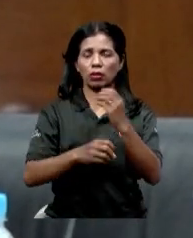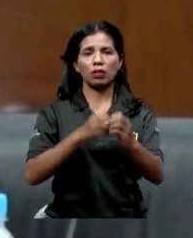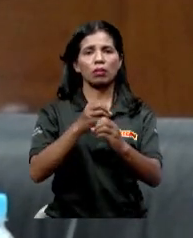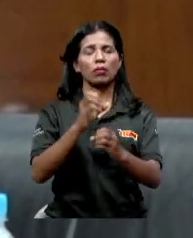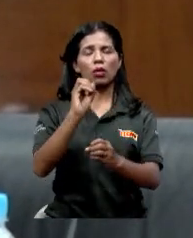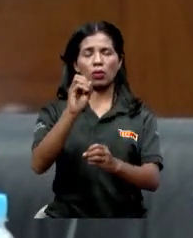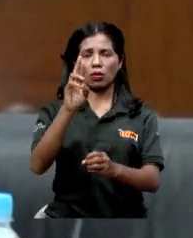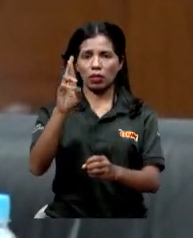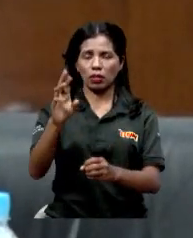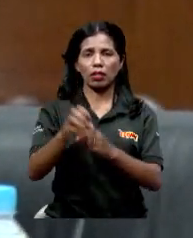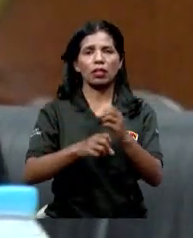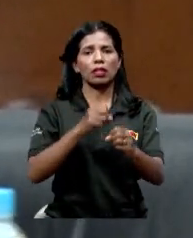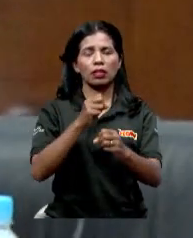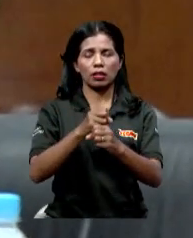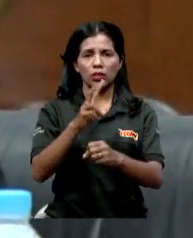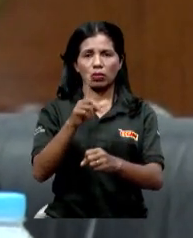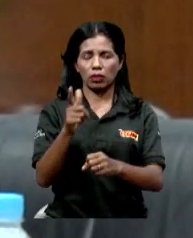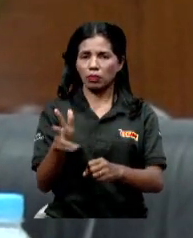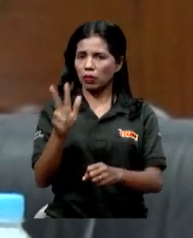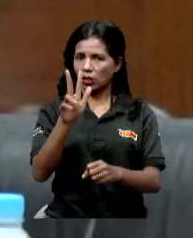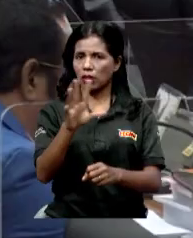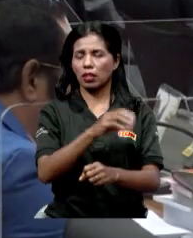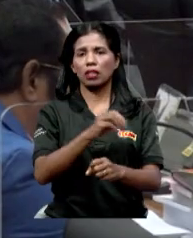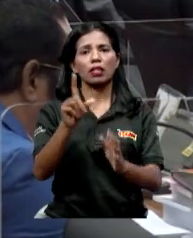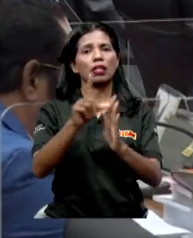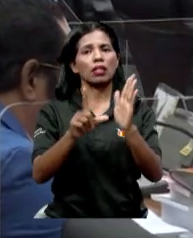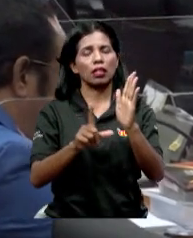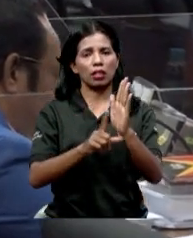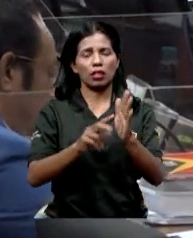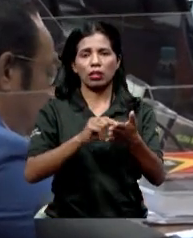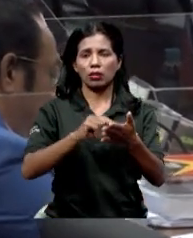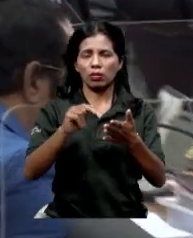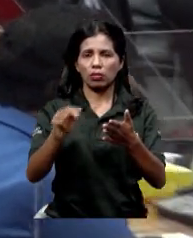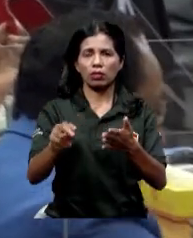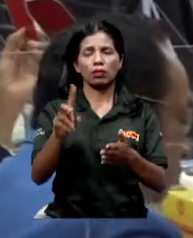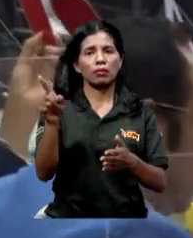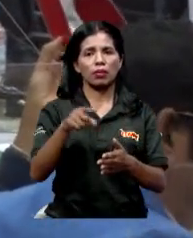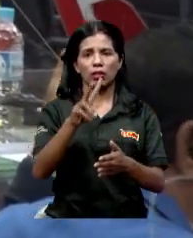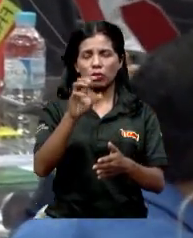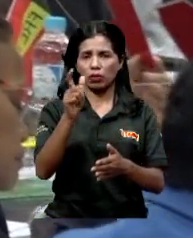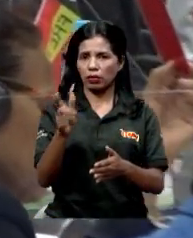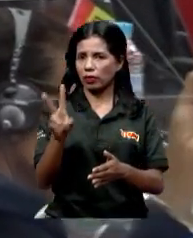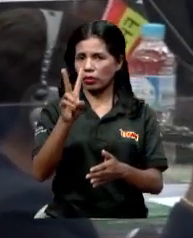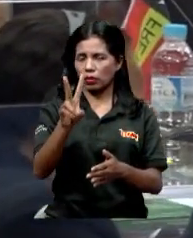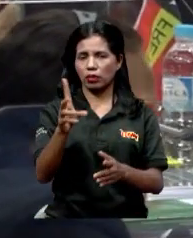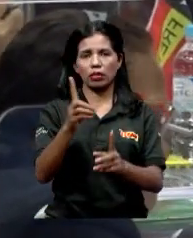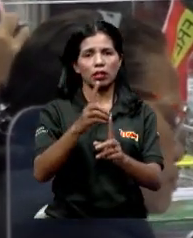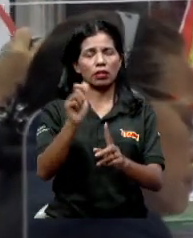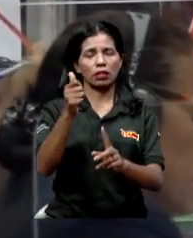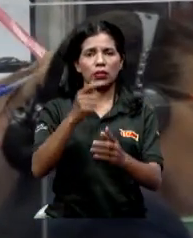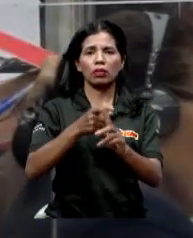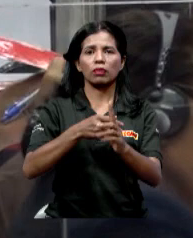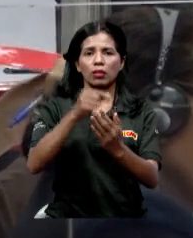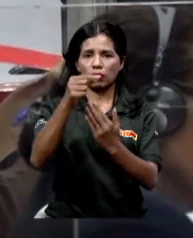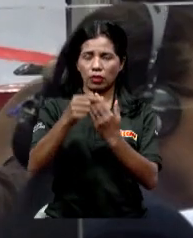Aborçamento Geral Estado Tina Rihun Rua Ruanulu Resin Tolu, Lei Número Rua Barra Rihun Rua Ruanulu Resin Rua, Loron Sanulu Fulan